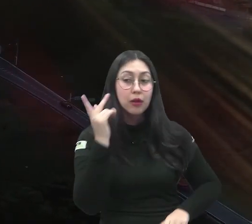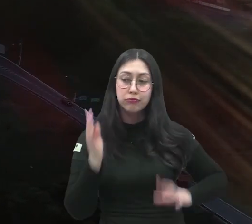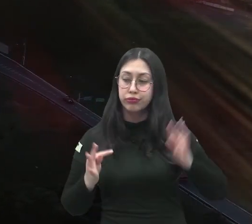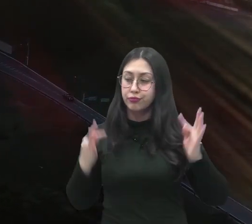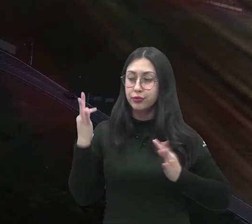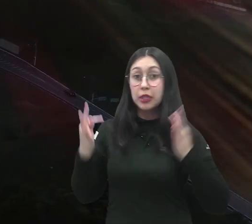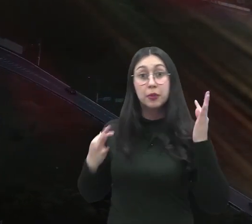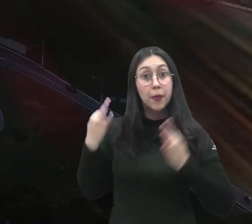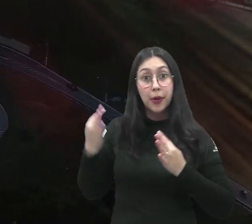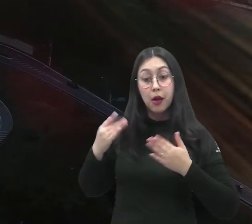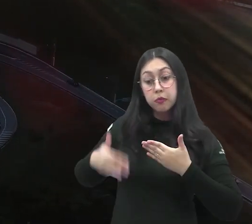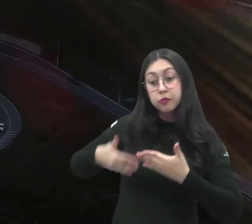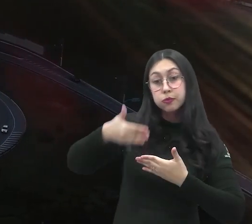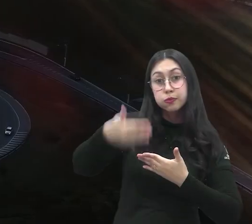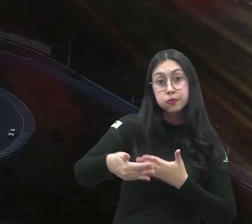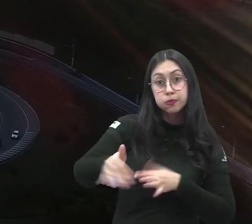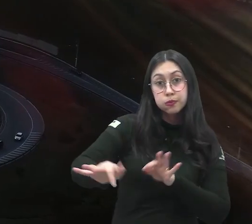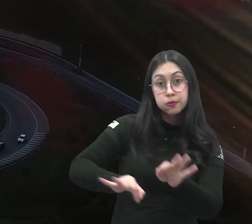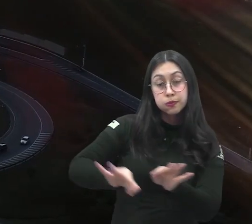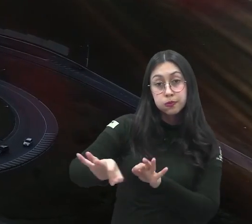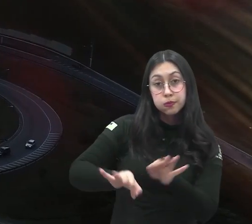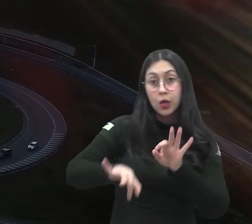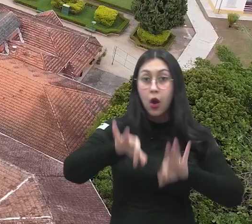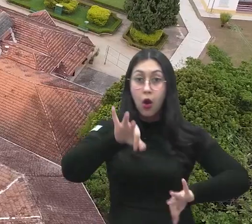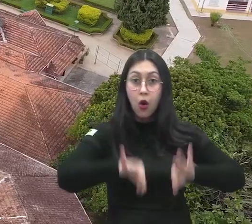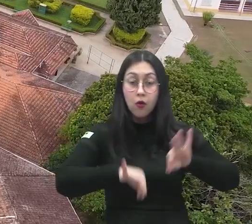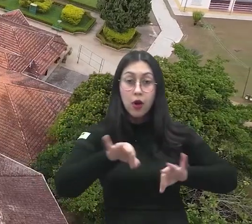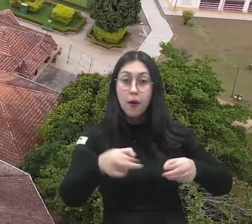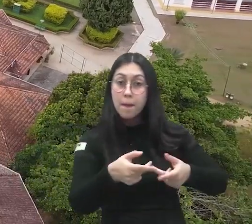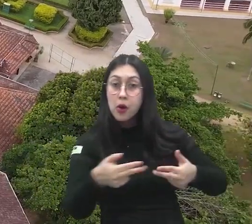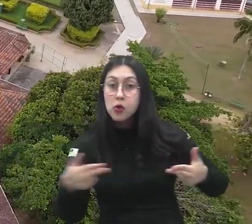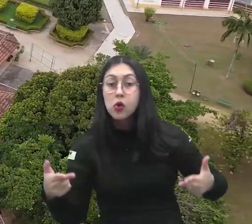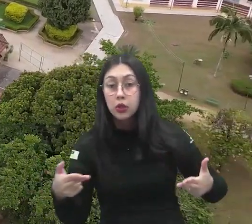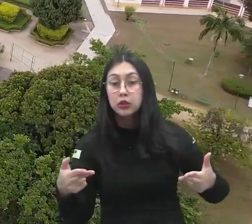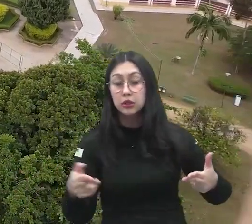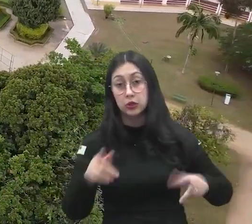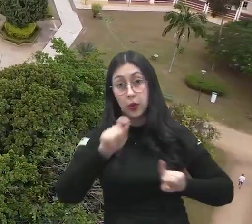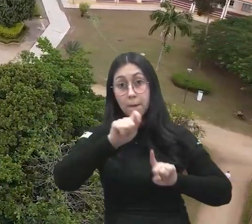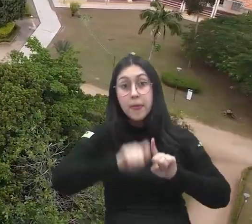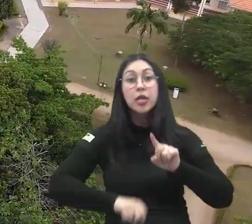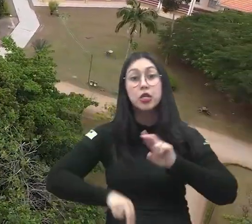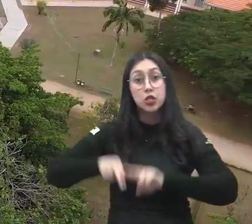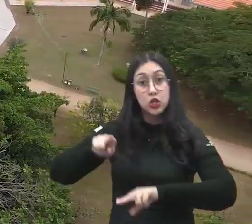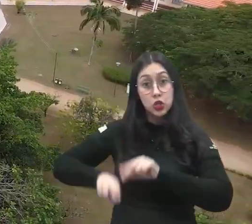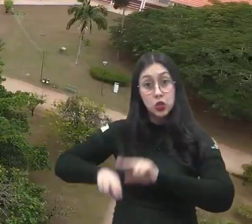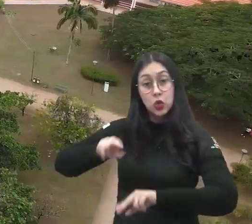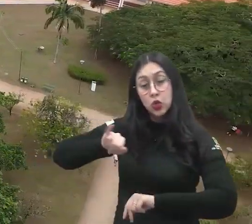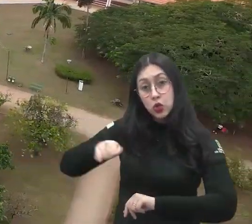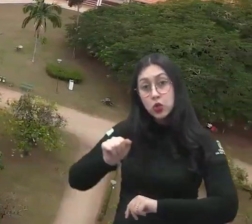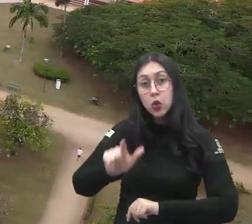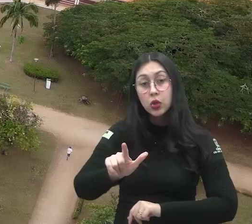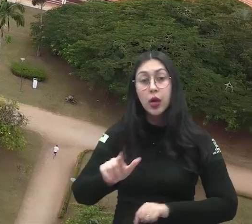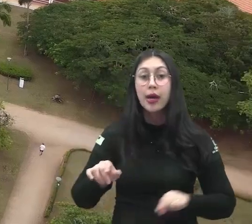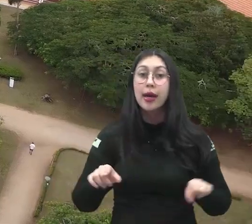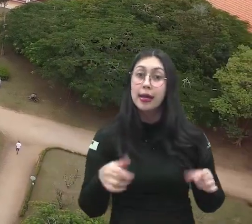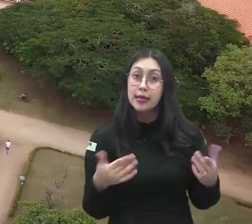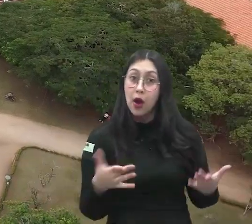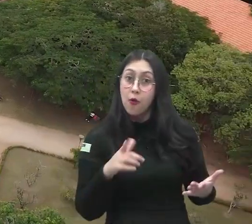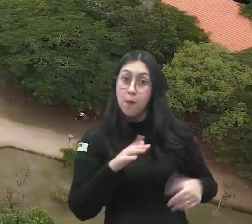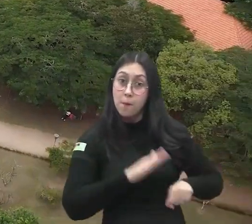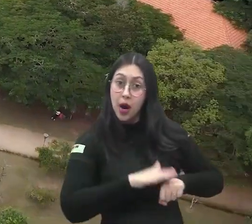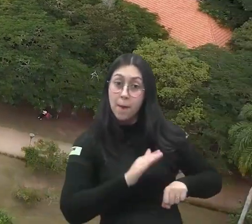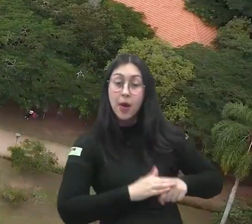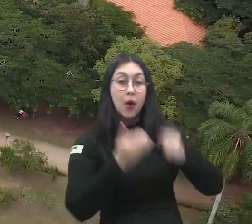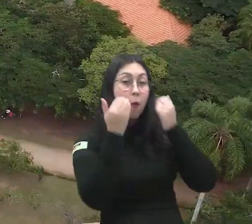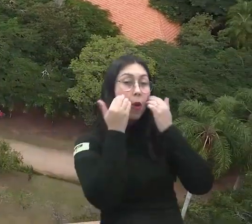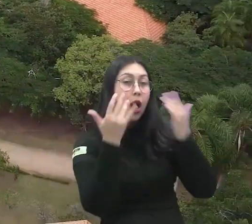O próximo passo da revisão acontece em julho com as oficinas públicas. Os resultados serão discutidos em uma